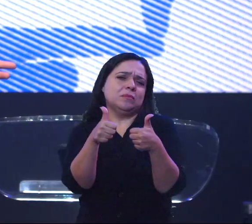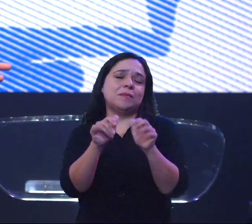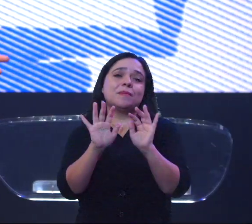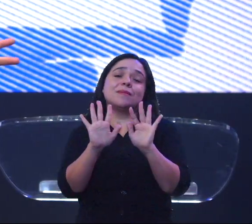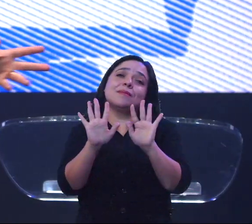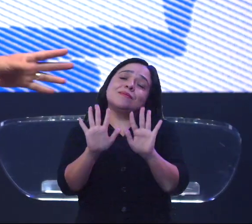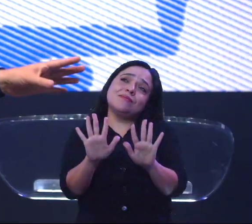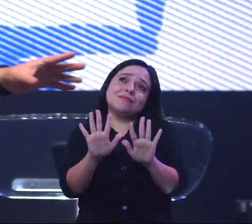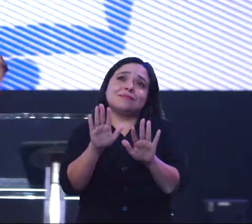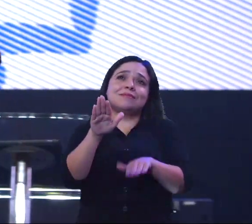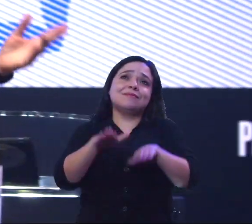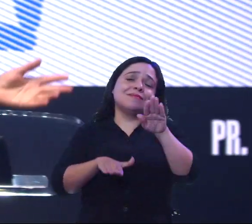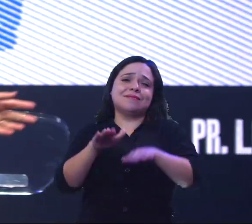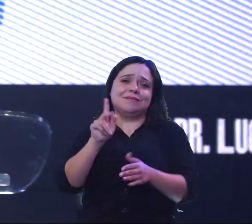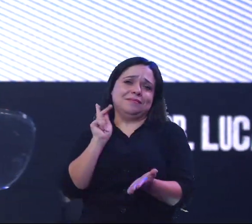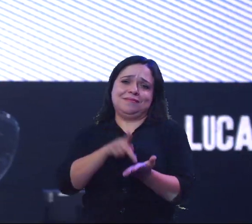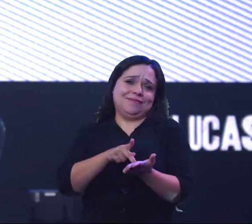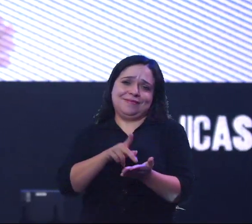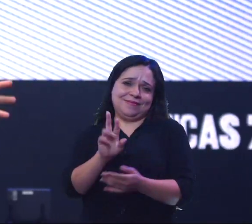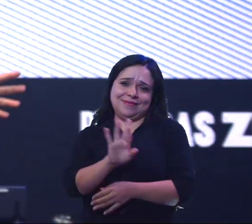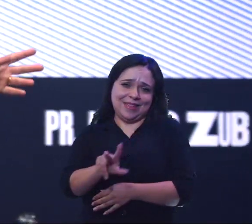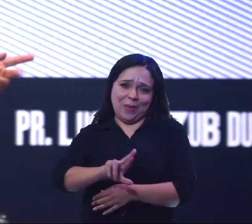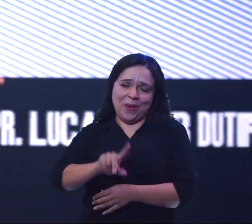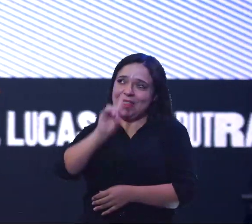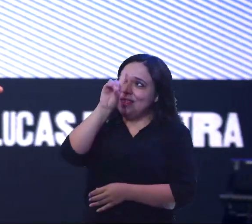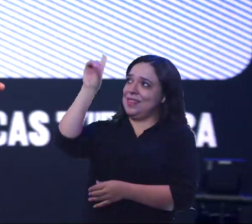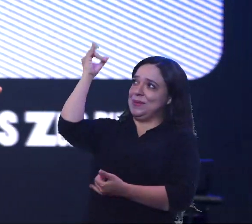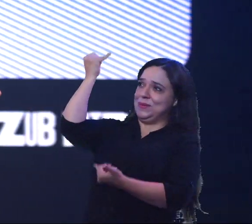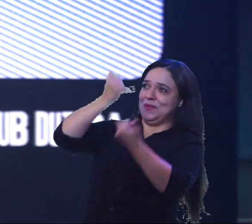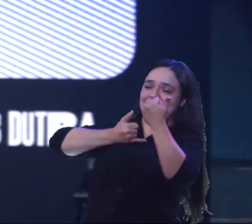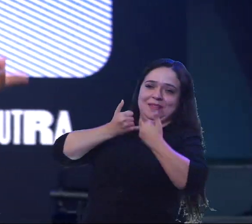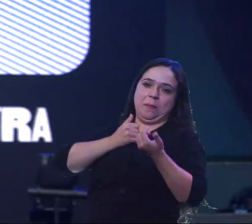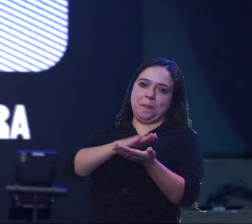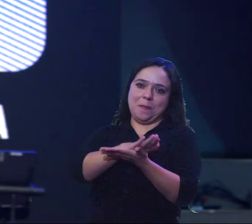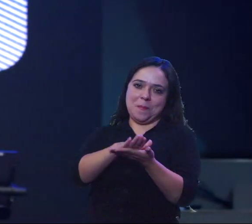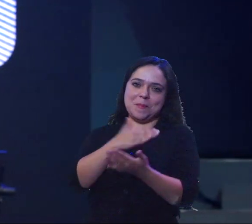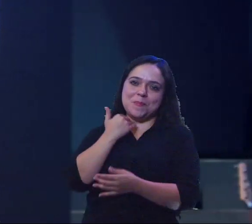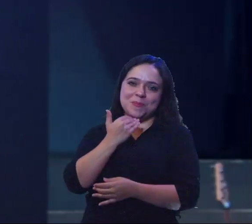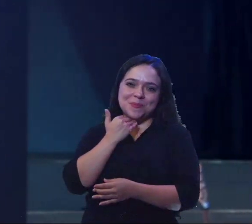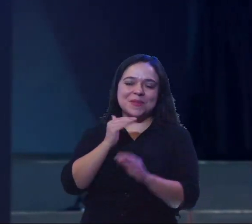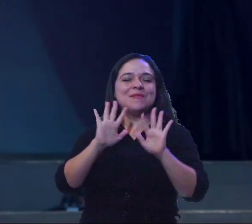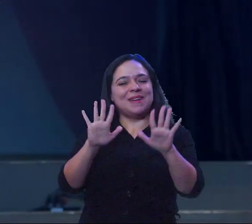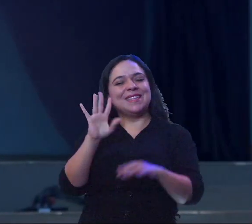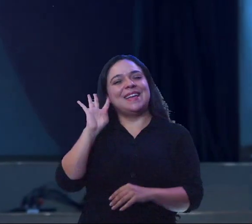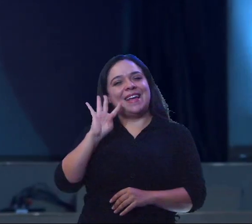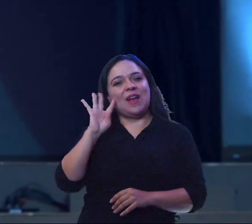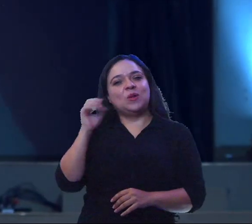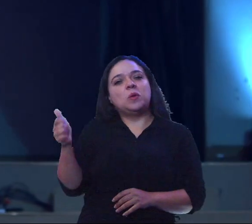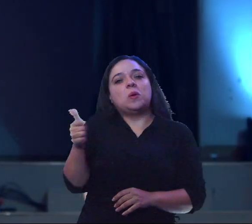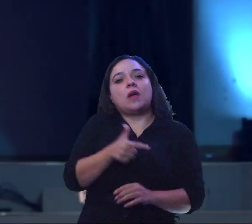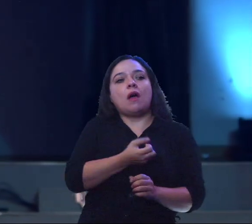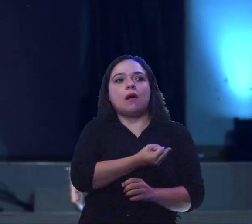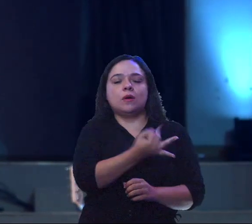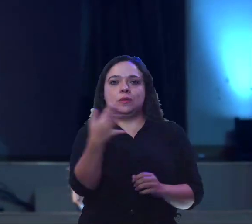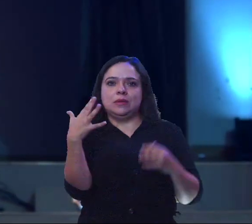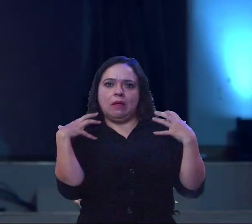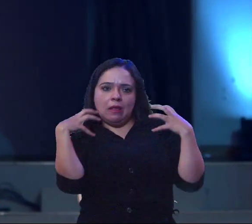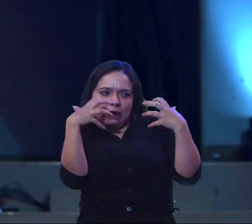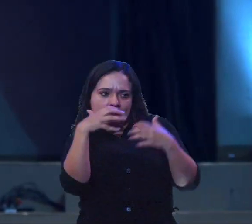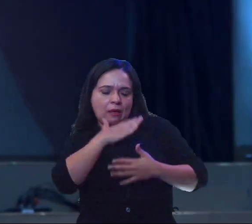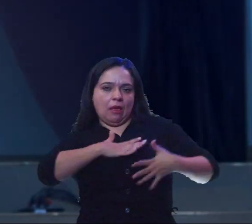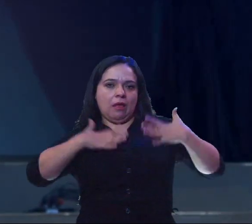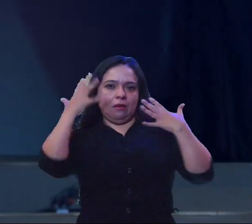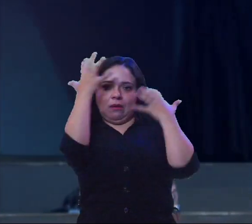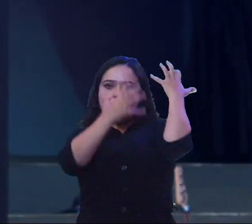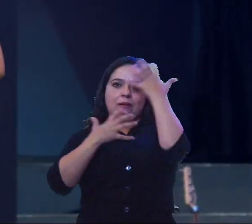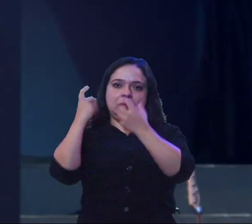que tenha representação realmente, não é Deus falando, mas é legal pelo menos, gente? Melhor que ter alguns sonhos por aí, que às vezes complica a gente acorda de